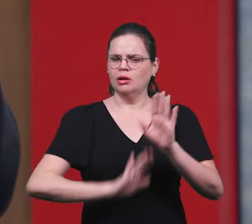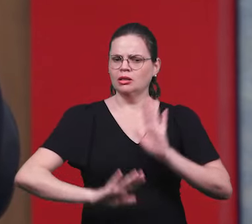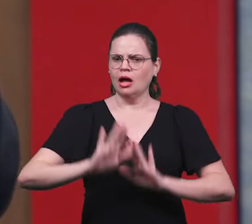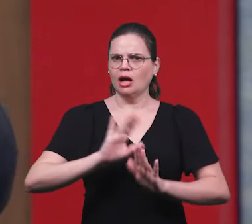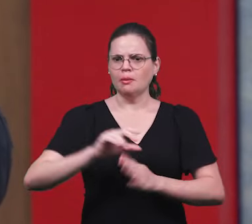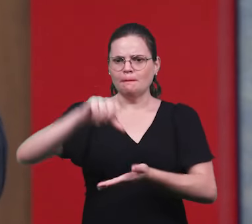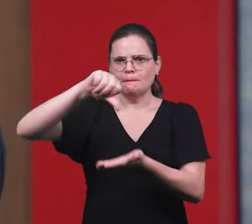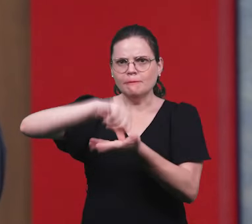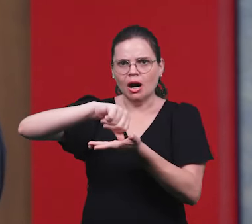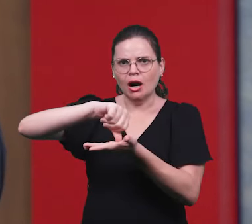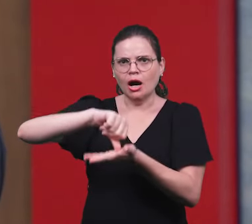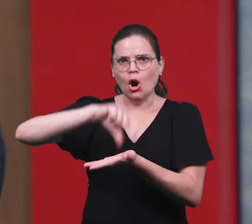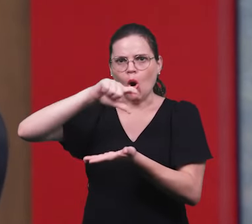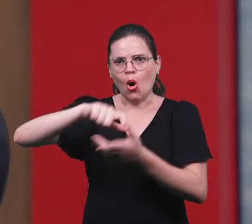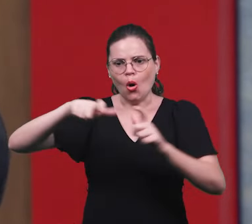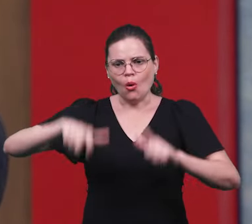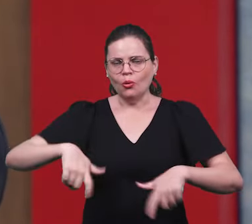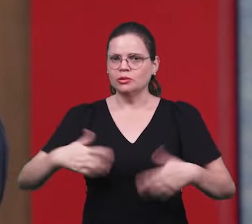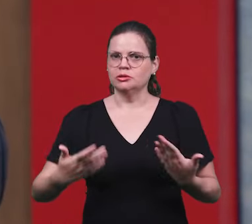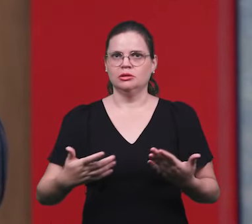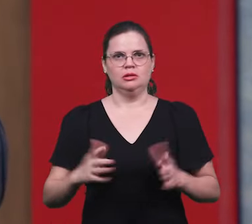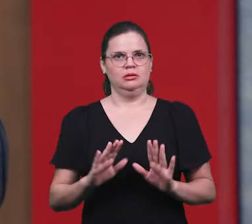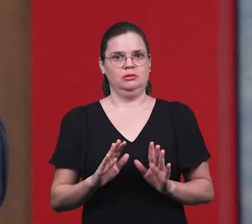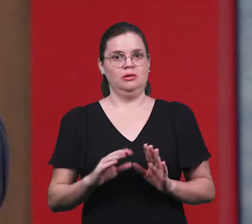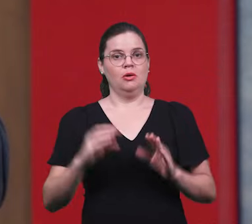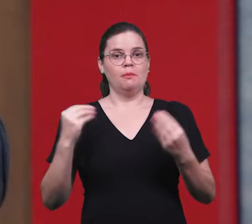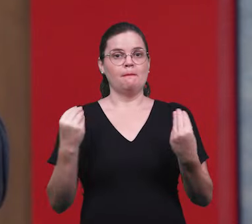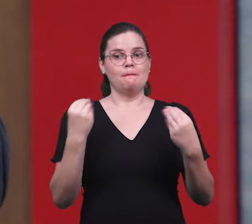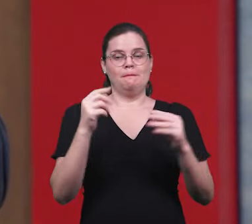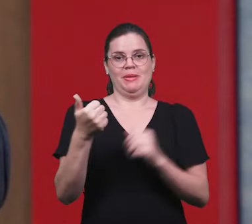cuidado de postar alguma coisa depois que você saiu de lá.